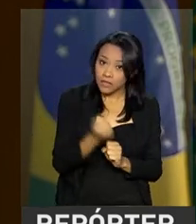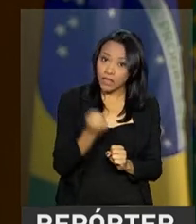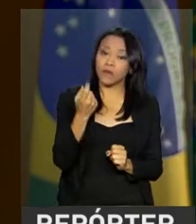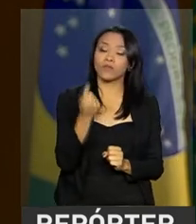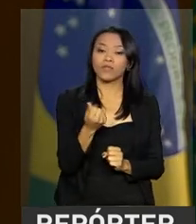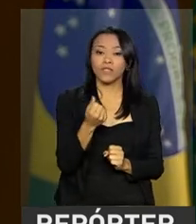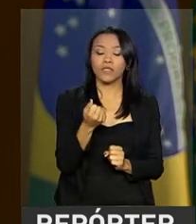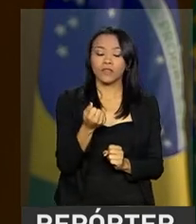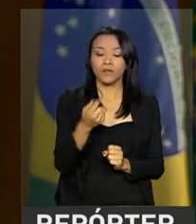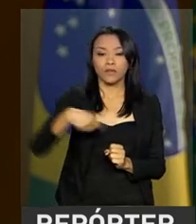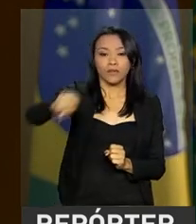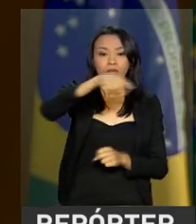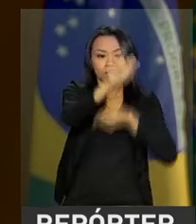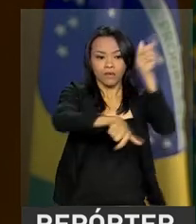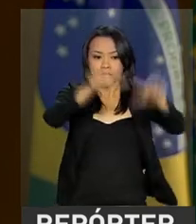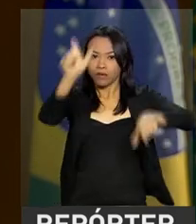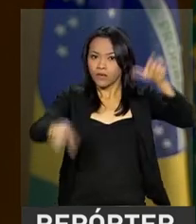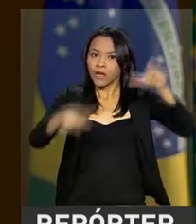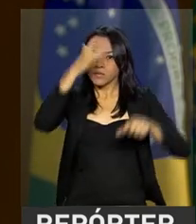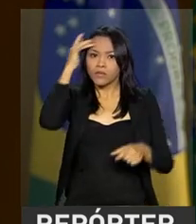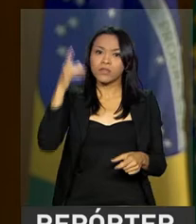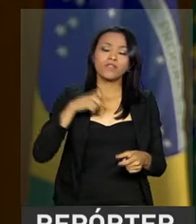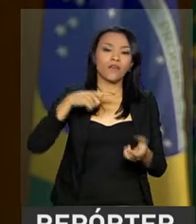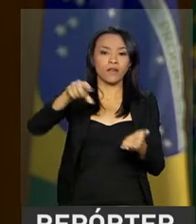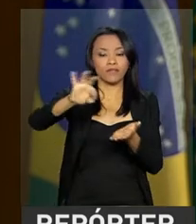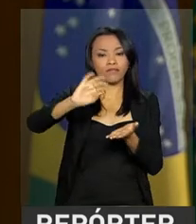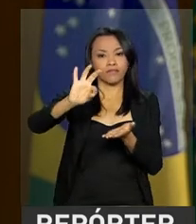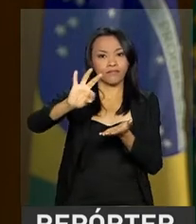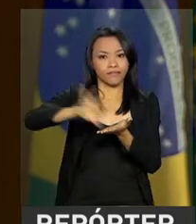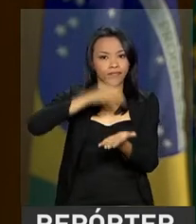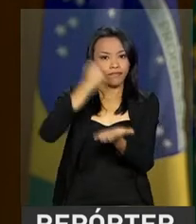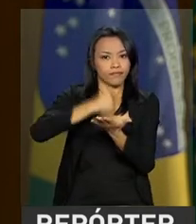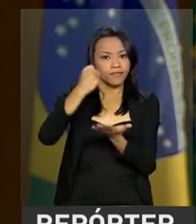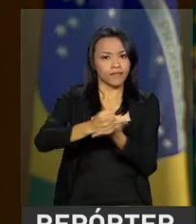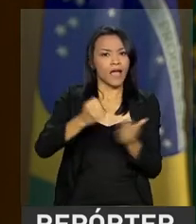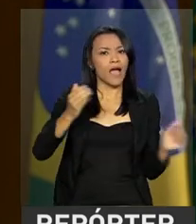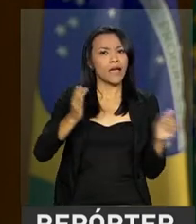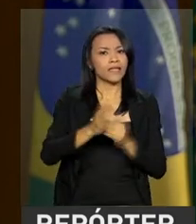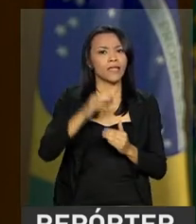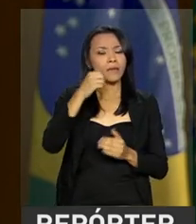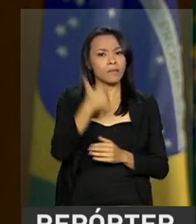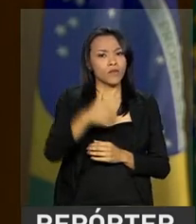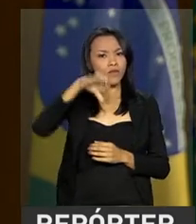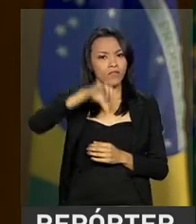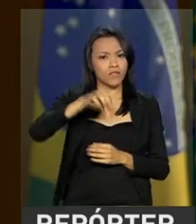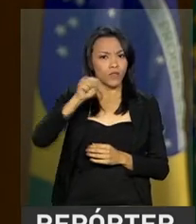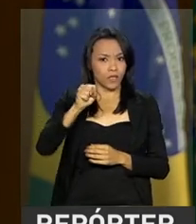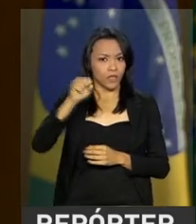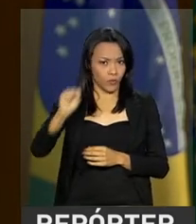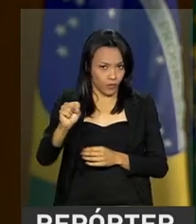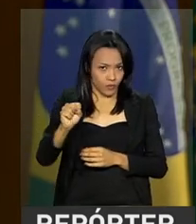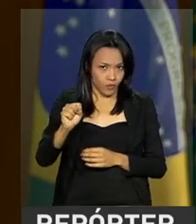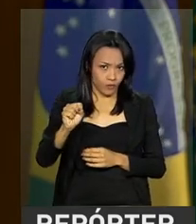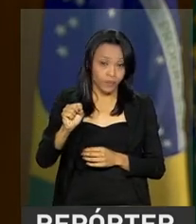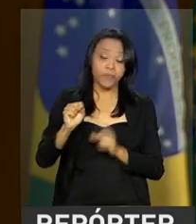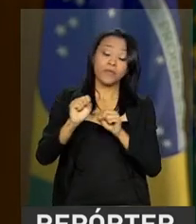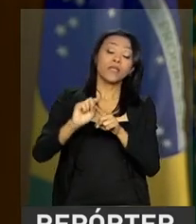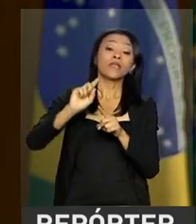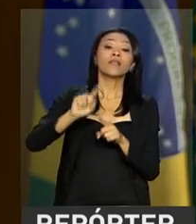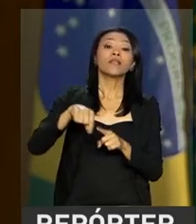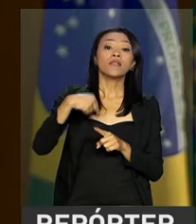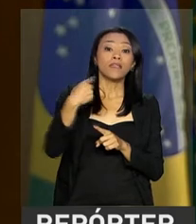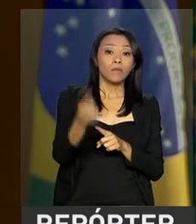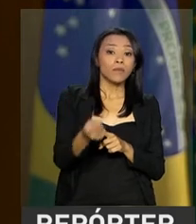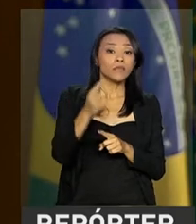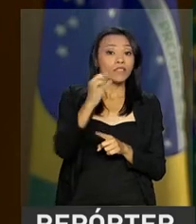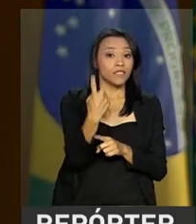os trabalhadores que tiveram carteira assinada até 1988. A partir do dia 17